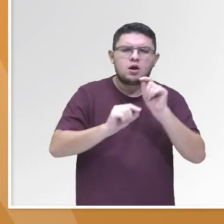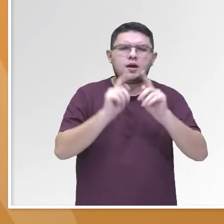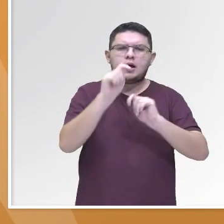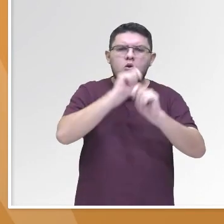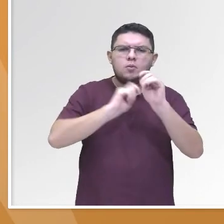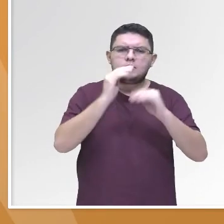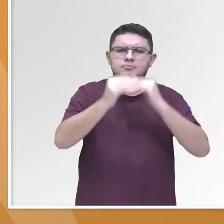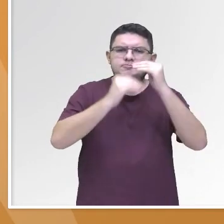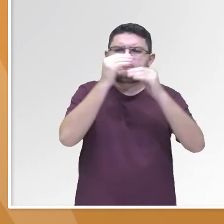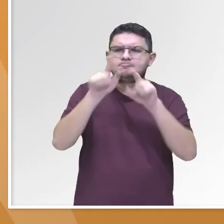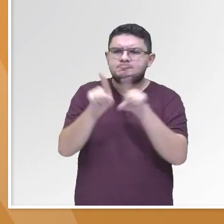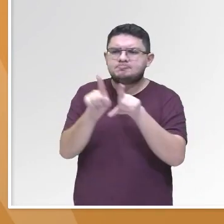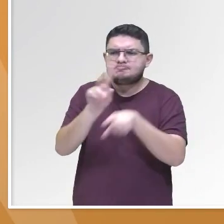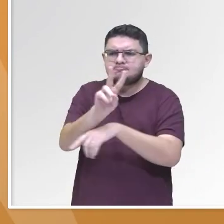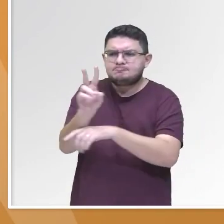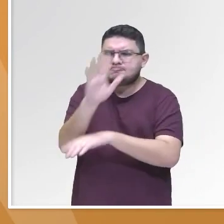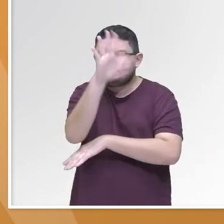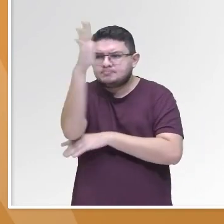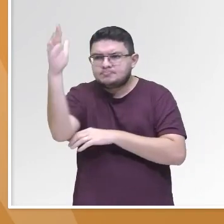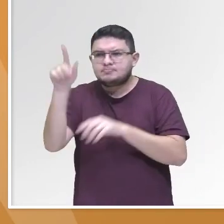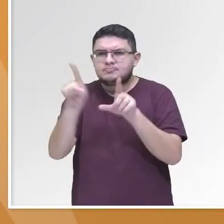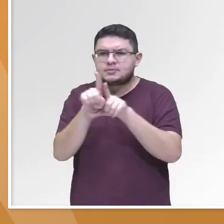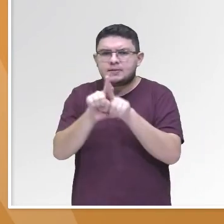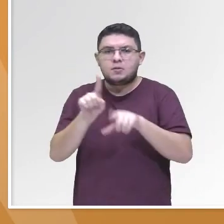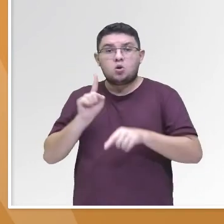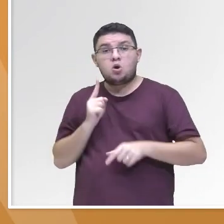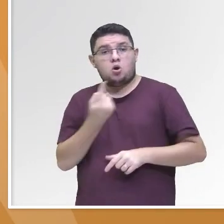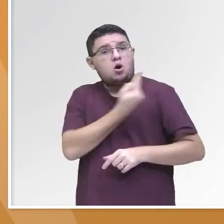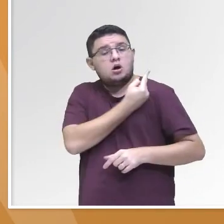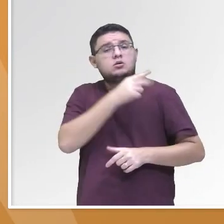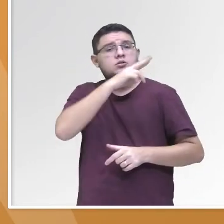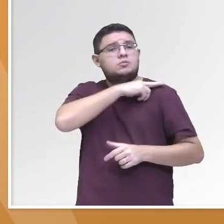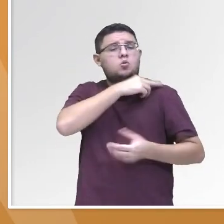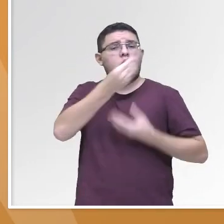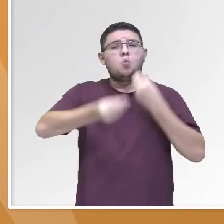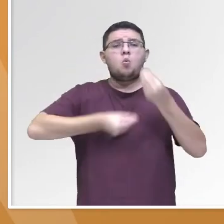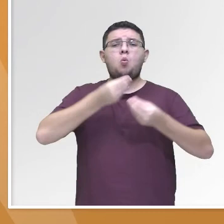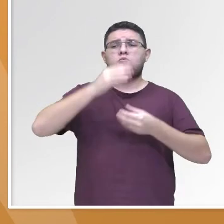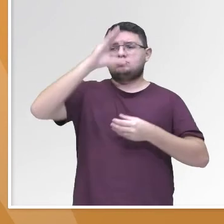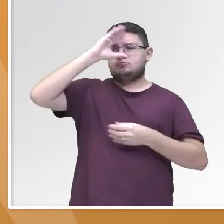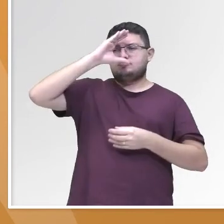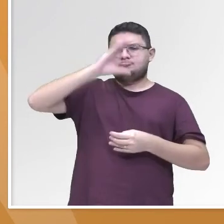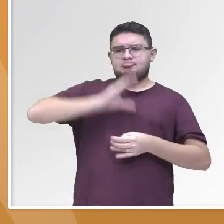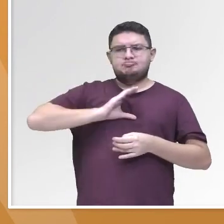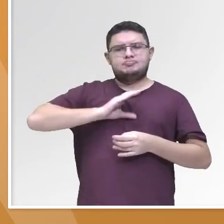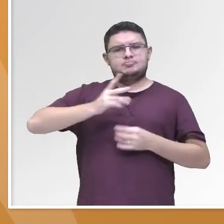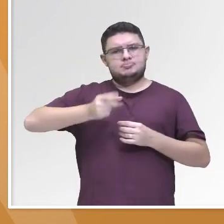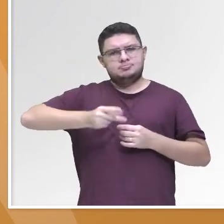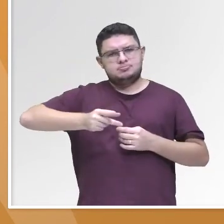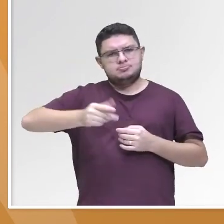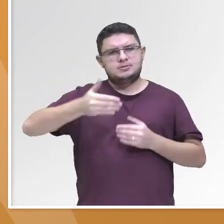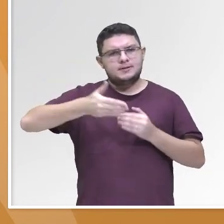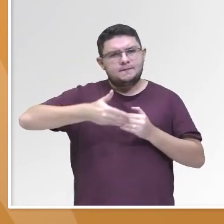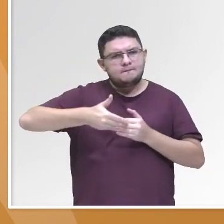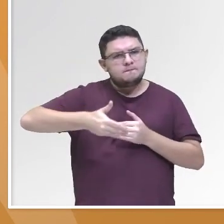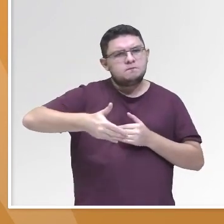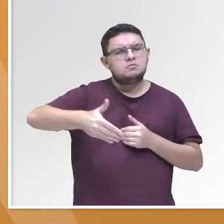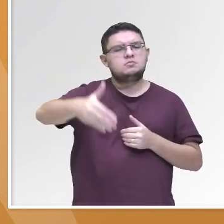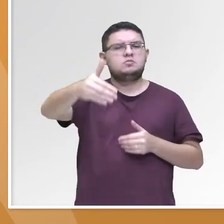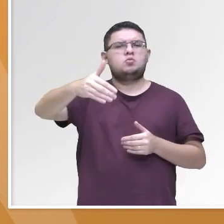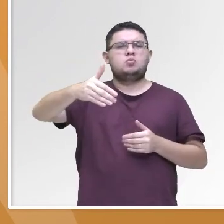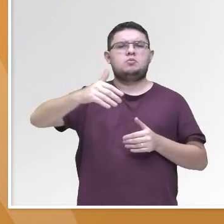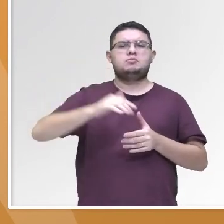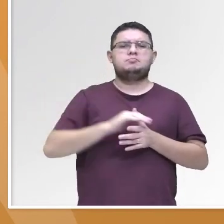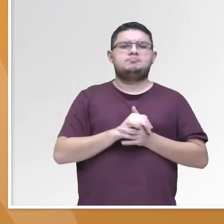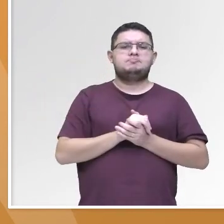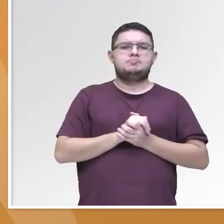mas também o nosso papel, né, como cidadão aí durante os nossos dias,